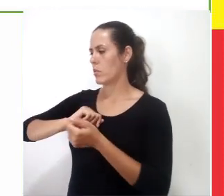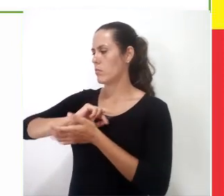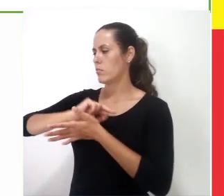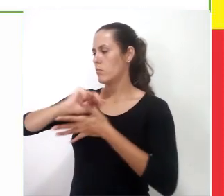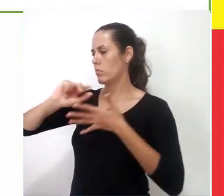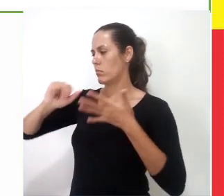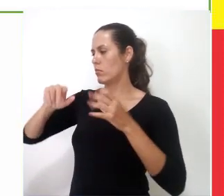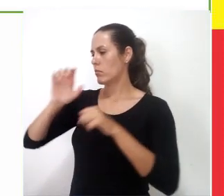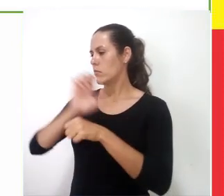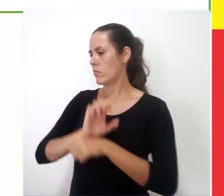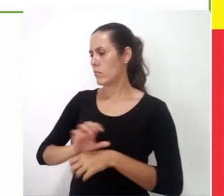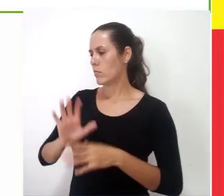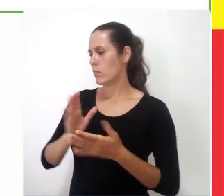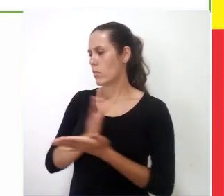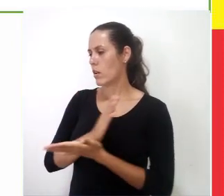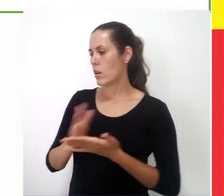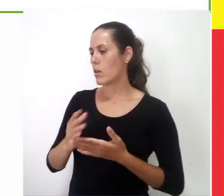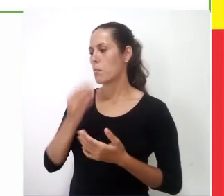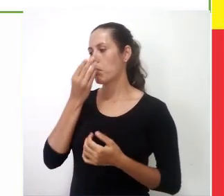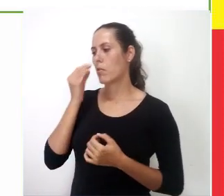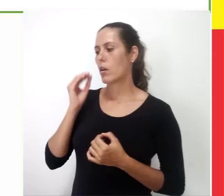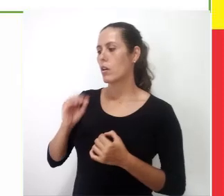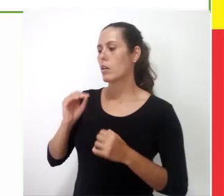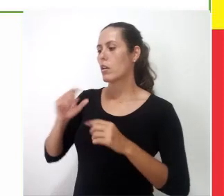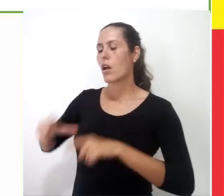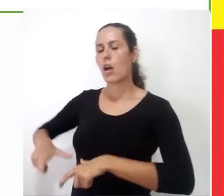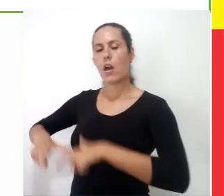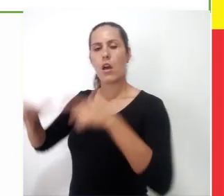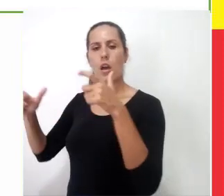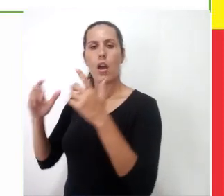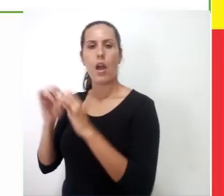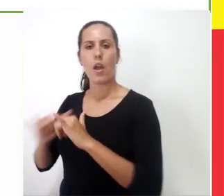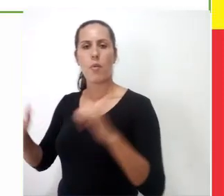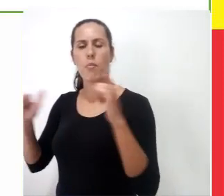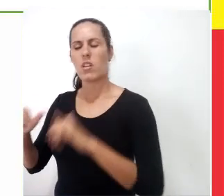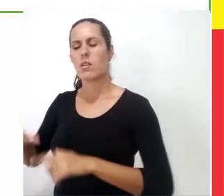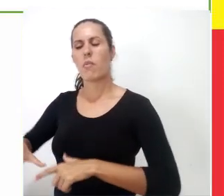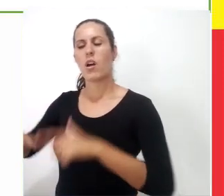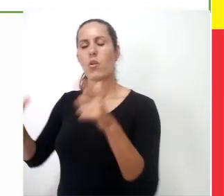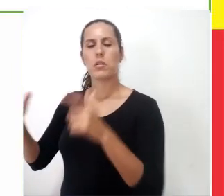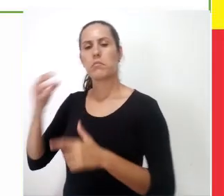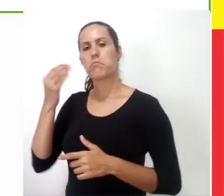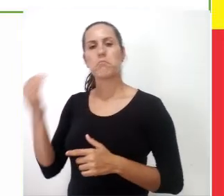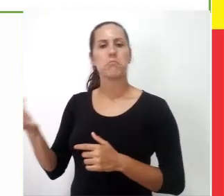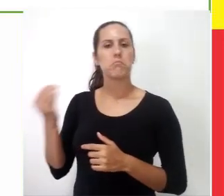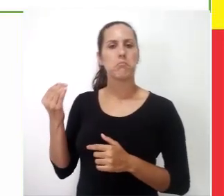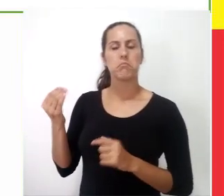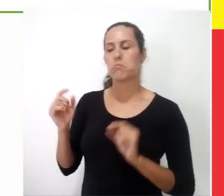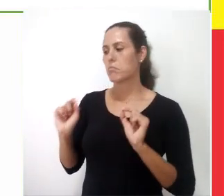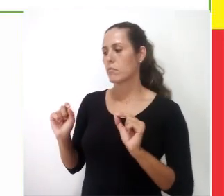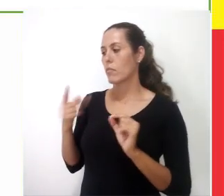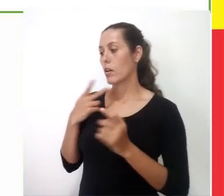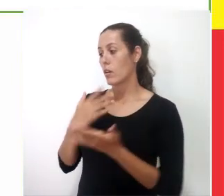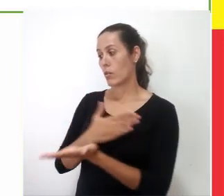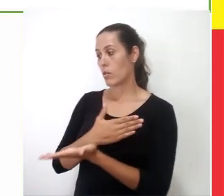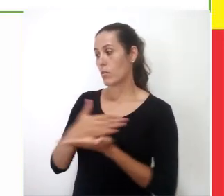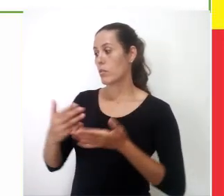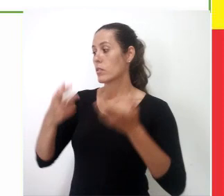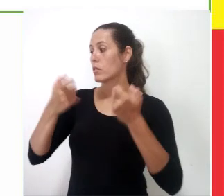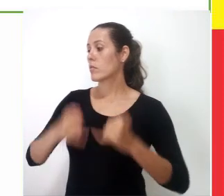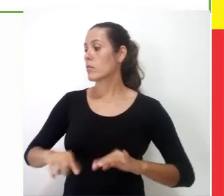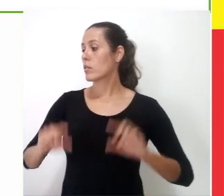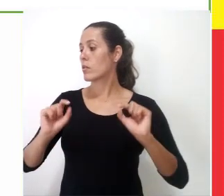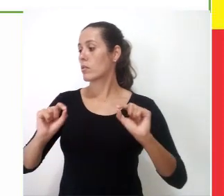Paraíba, etc., sistematicamente ignoradas pela grande imprensa. Veja só, eu já